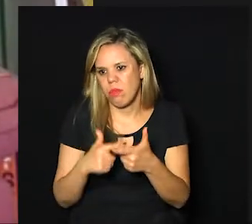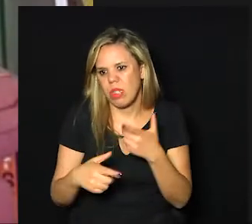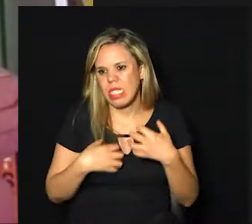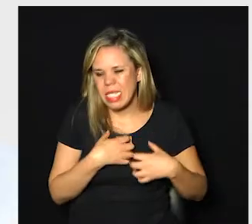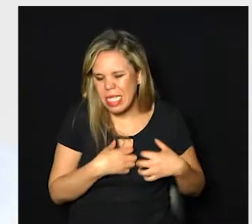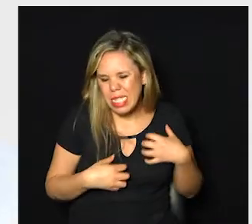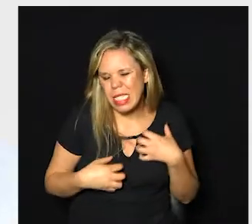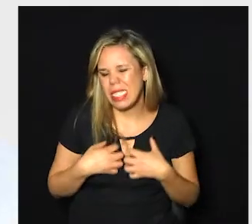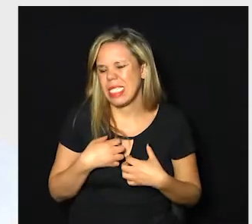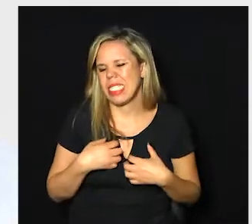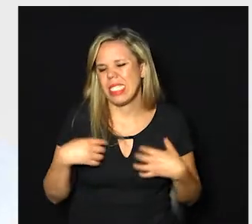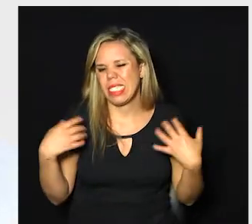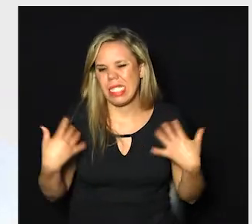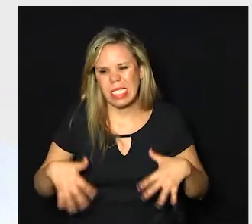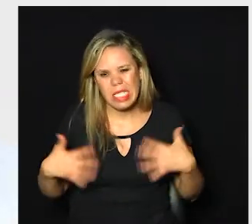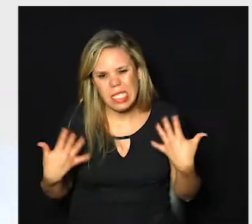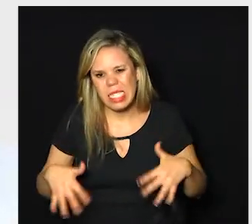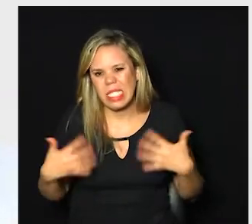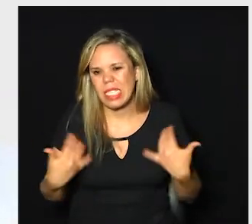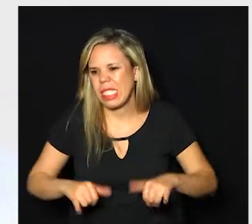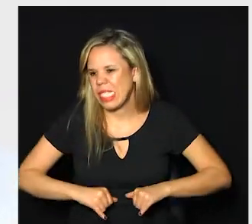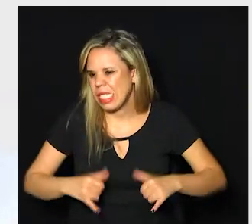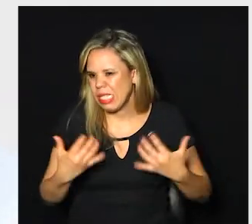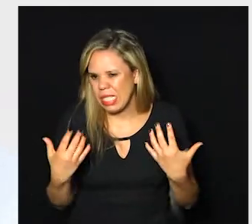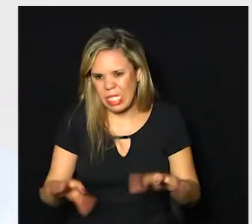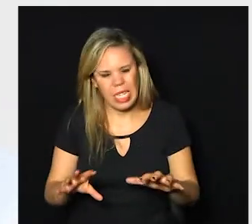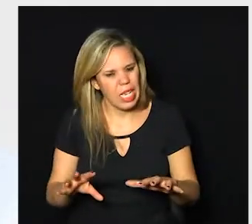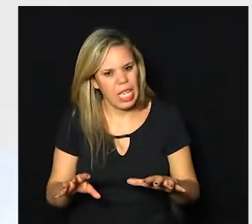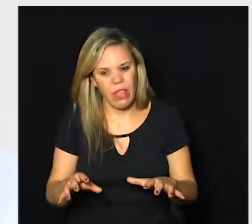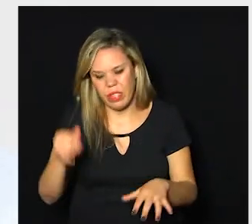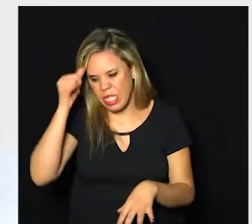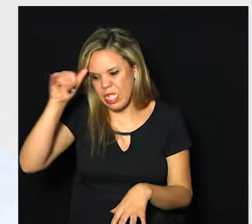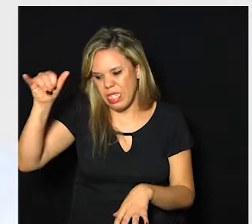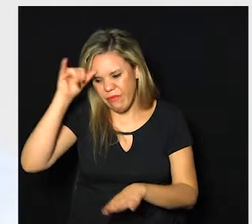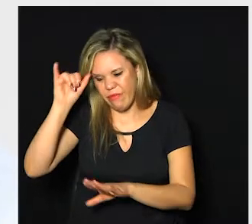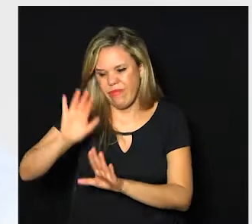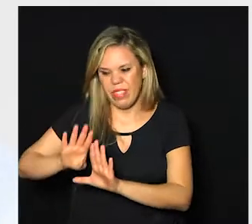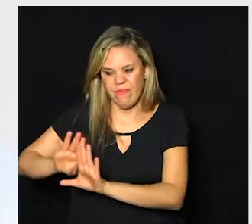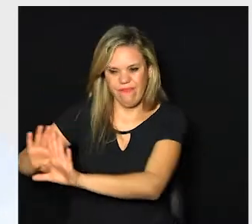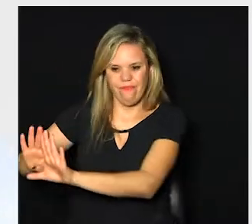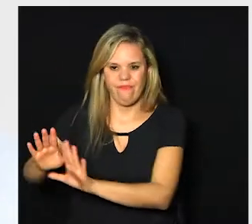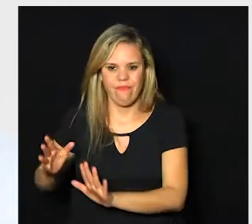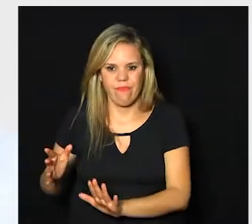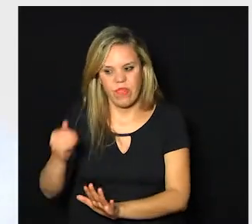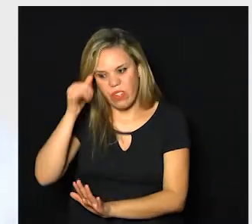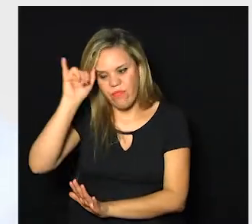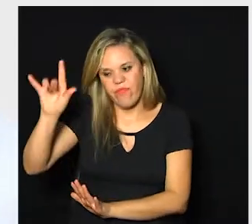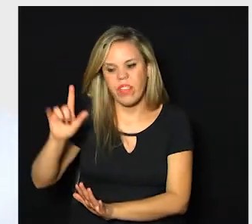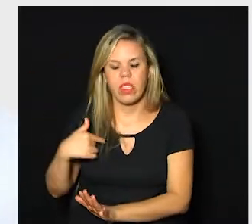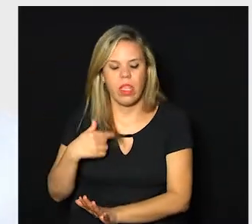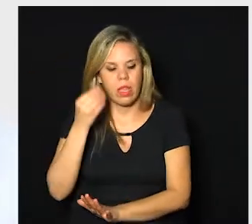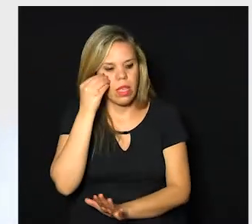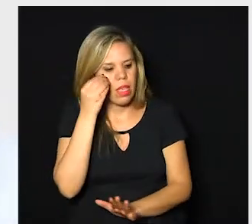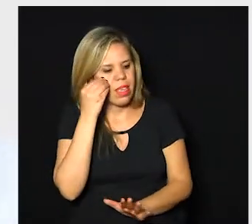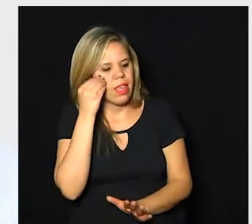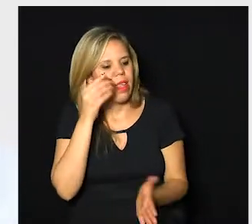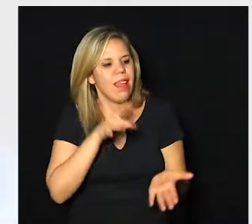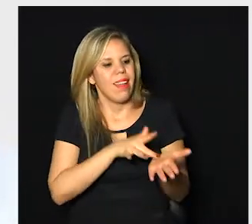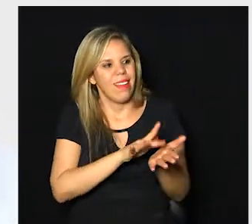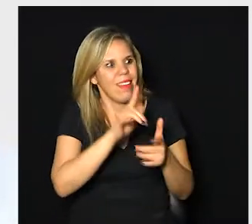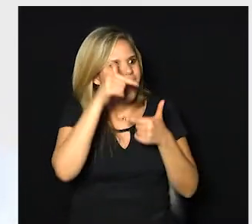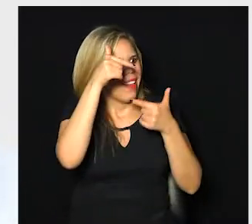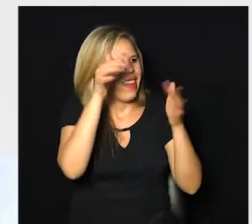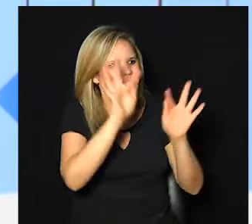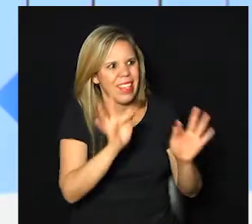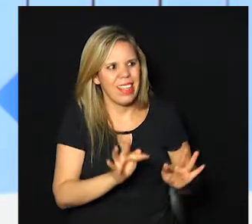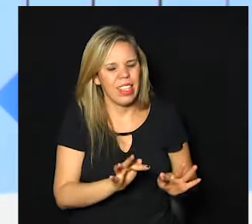Então, a angústia dói, você não quer sentir a dor, você não deixa a dor vir, e aí você vai e você busca ser feliz. Mas